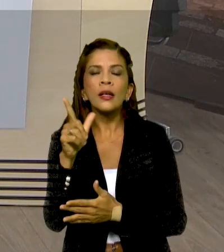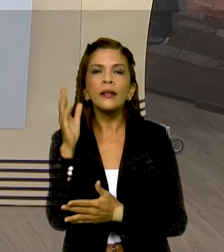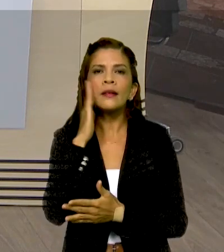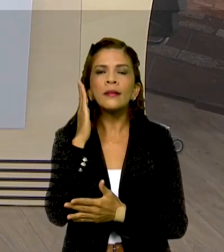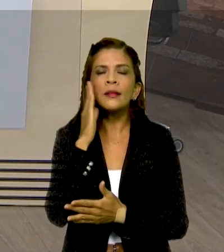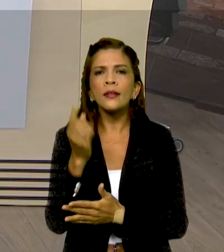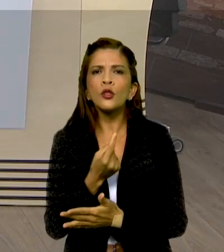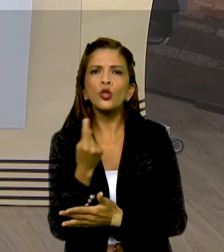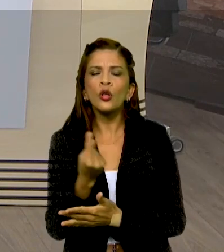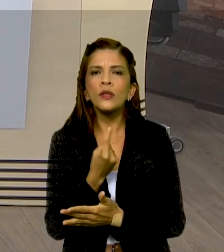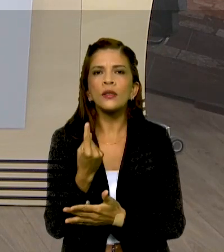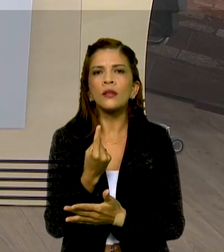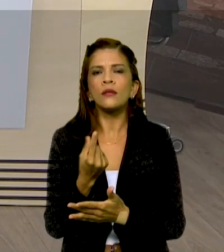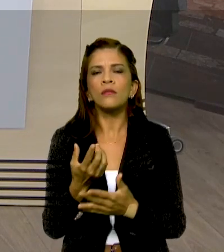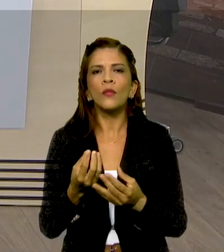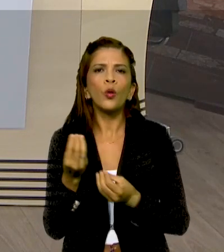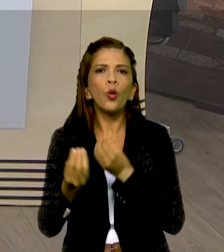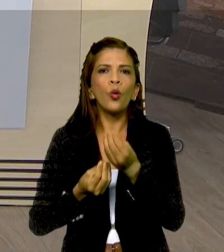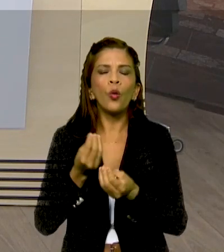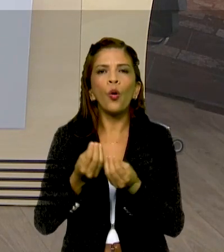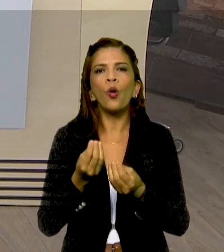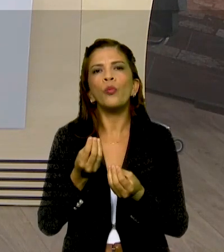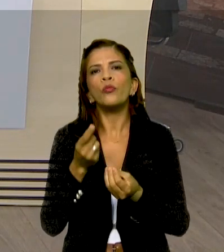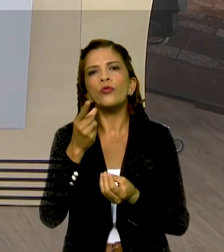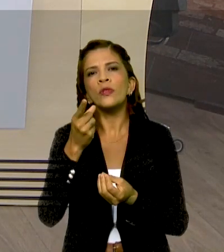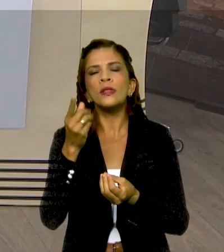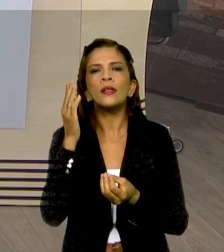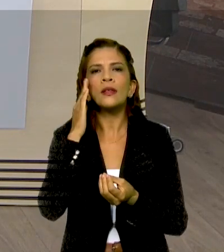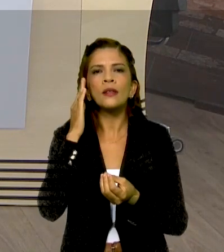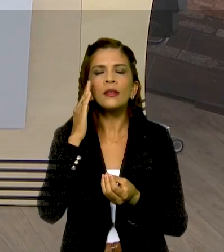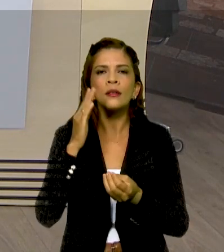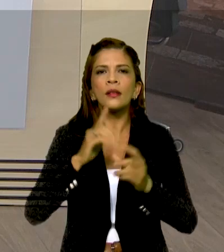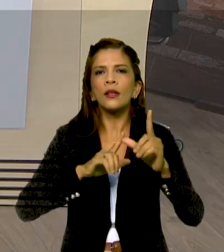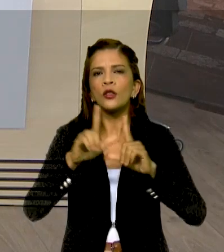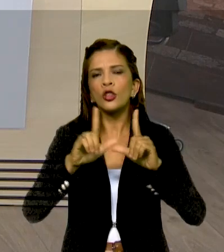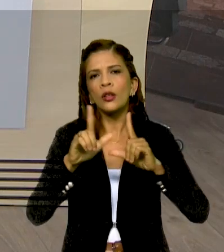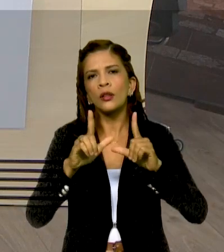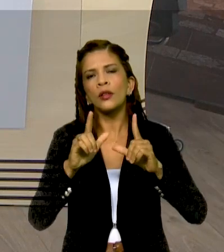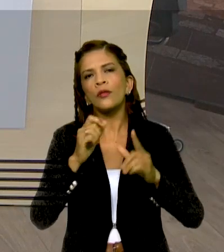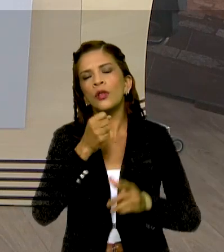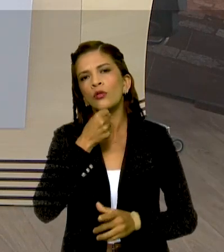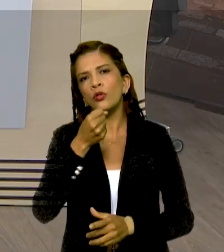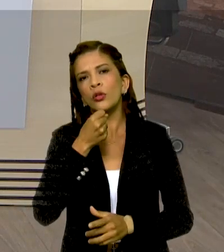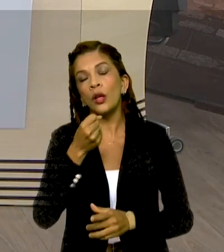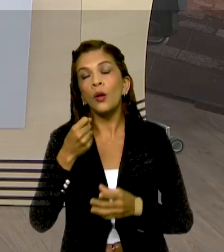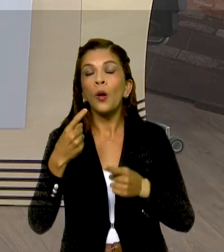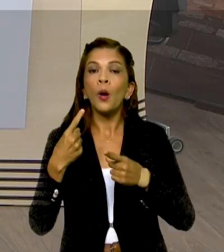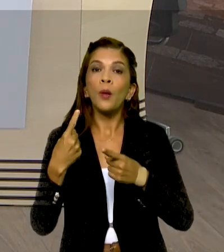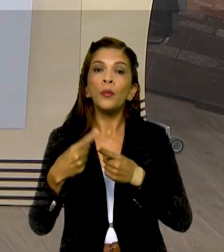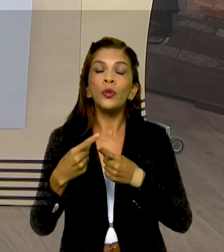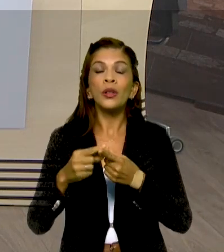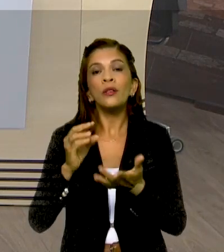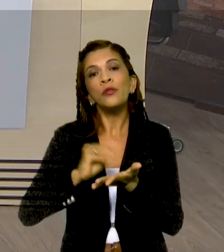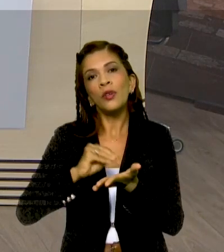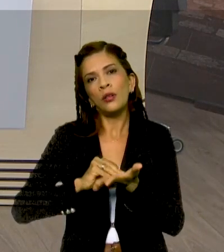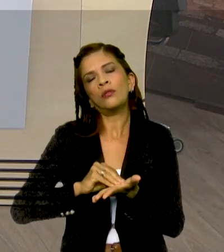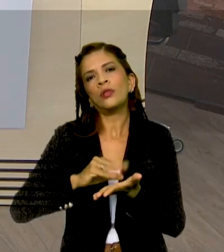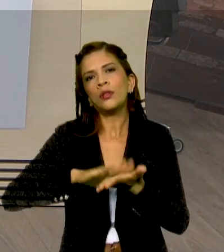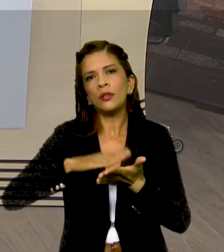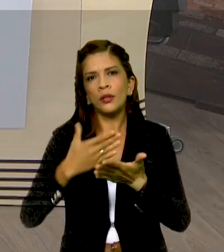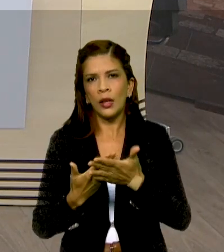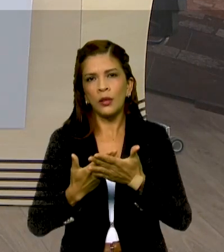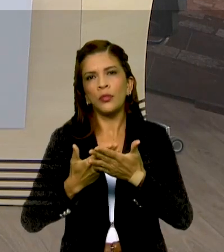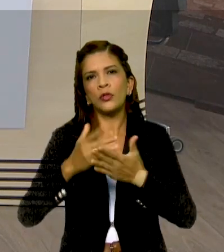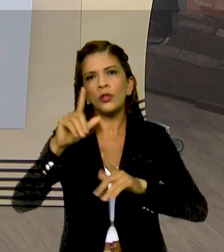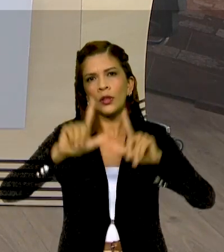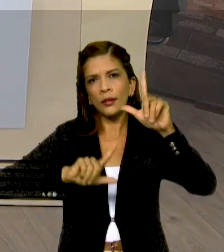emissoras que ainda não adotaram, né, esse tipo de prestação de serviço, que é justamente